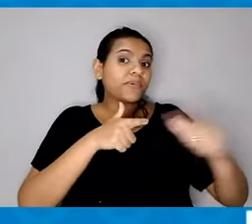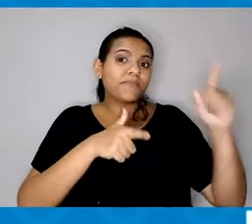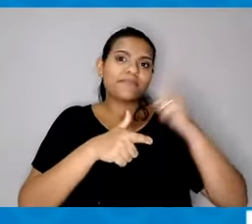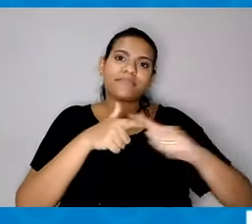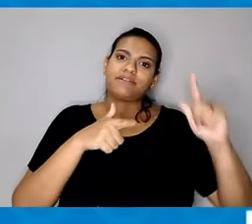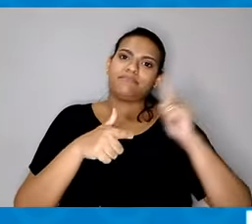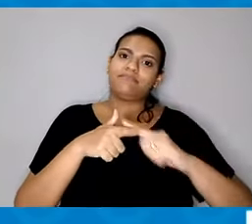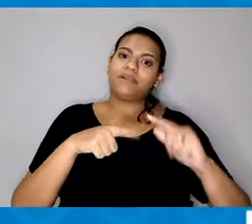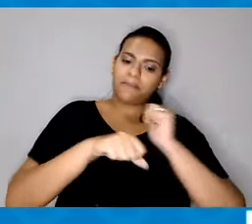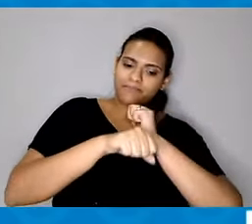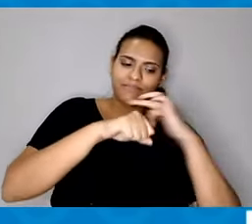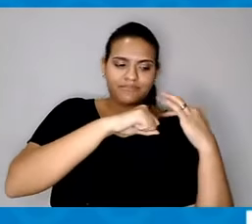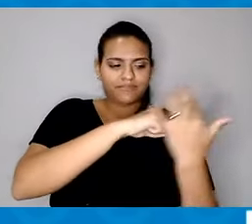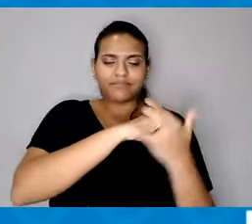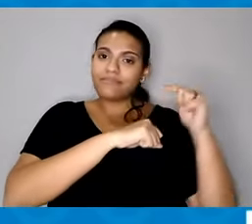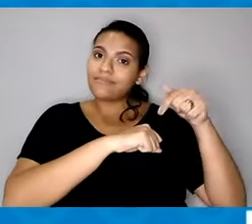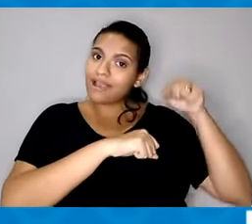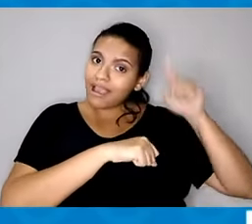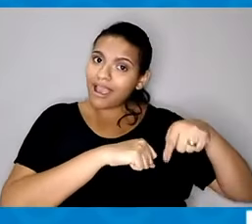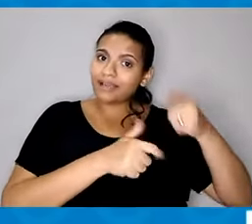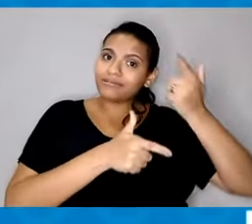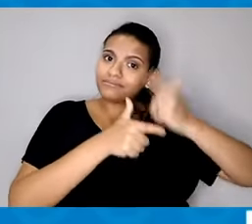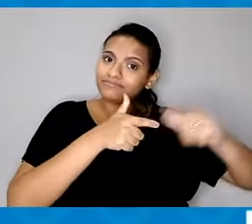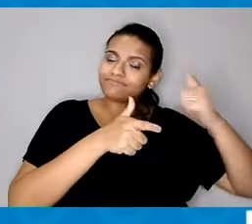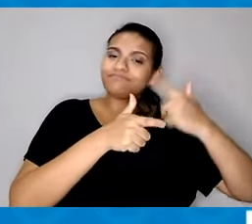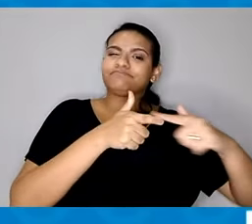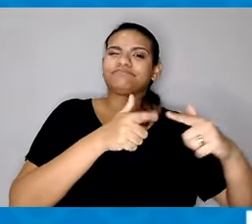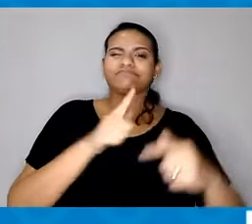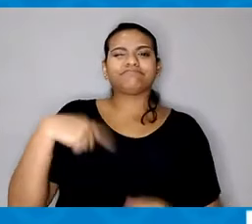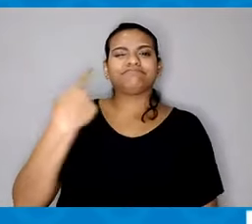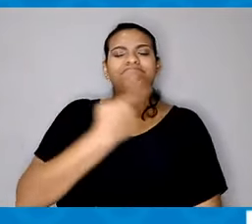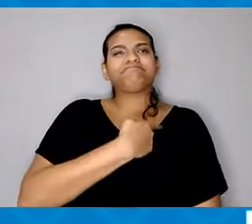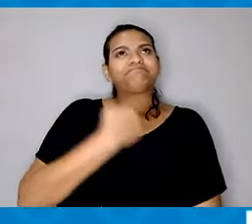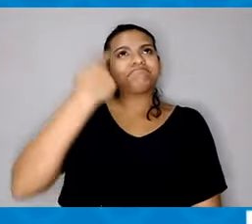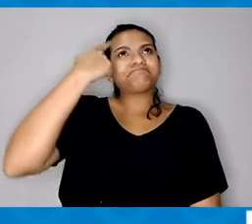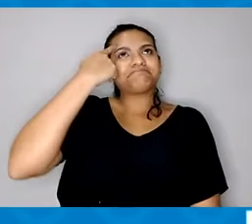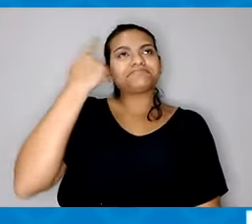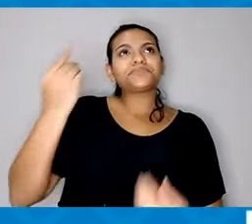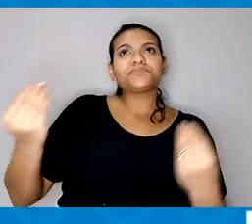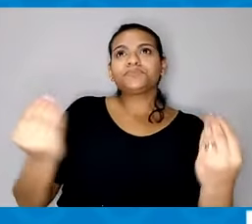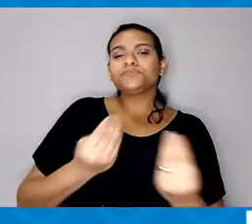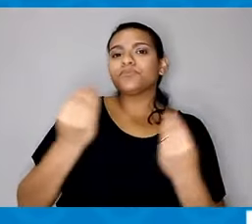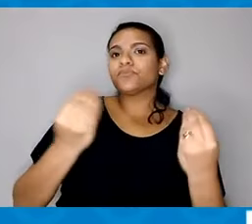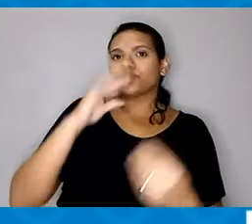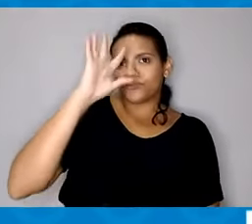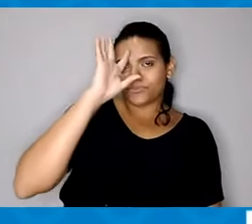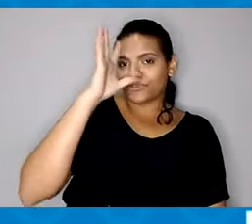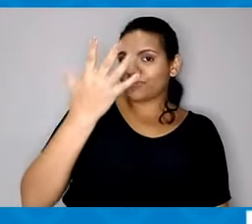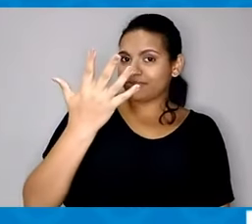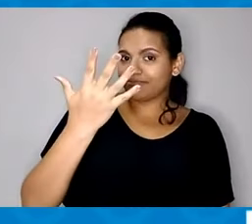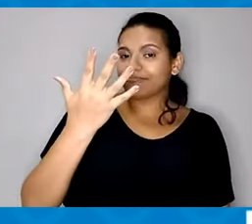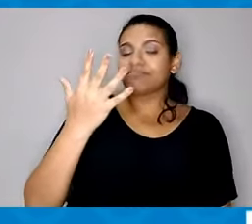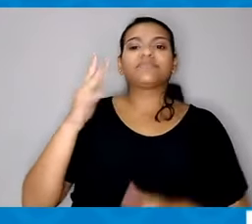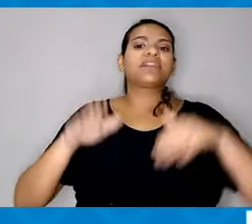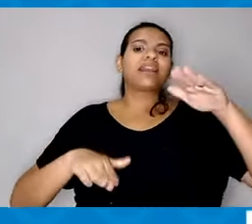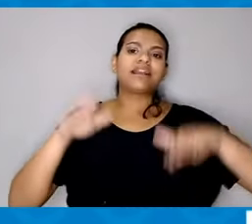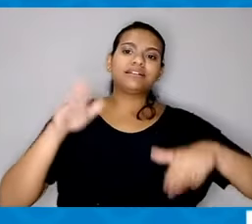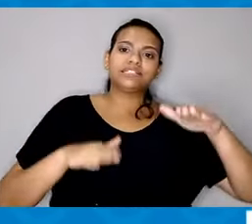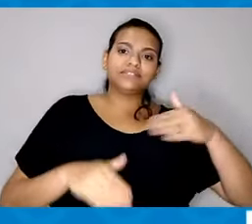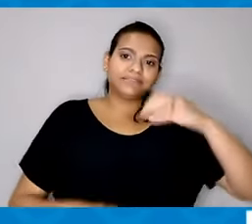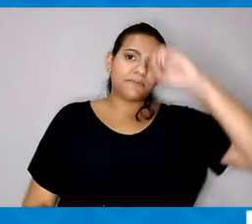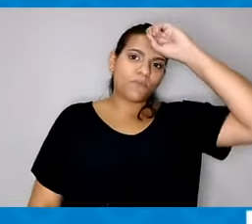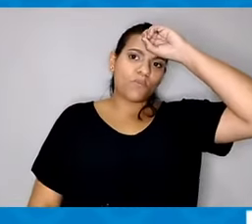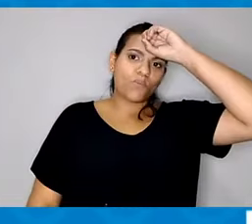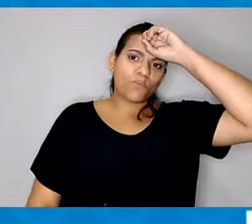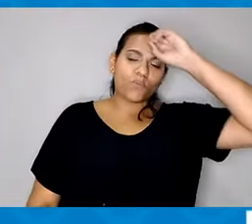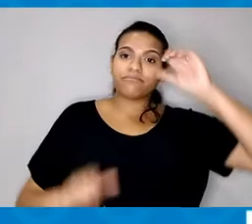ideando, construindo soluções que às vezes são locais, mas eficientes, que resolvem e que impactam, por